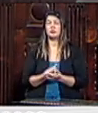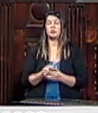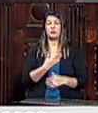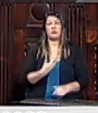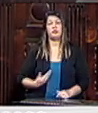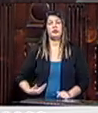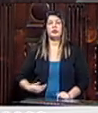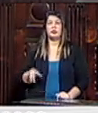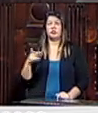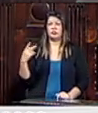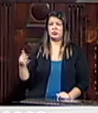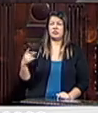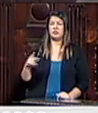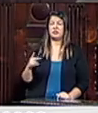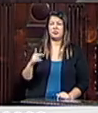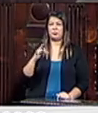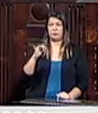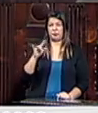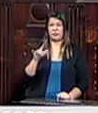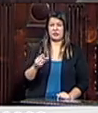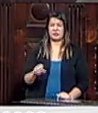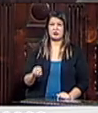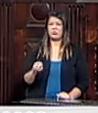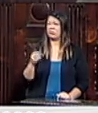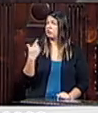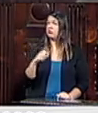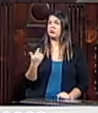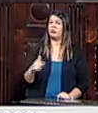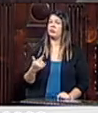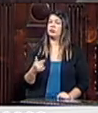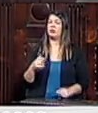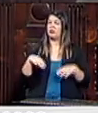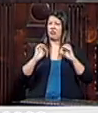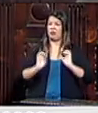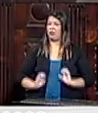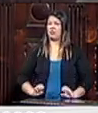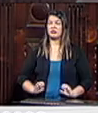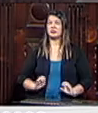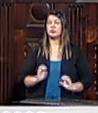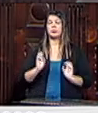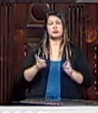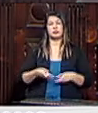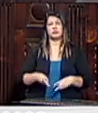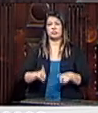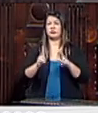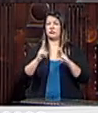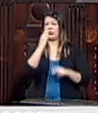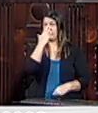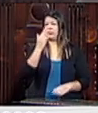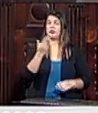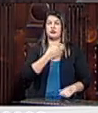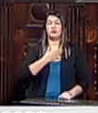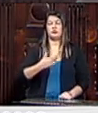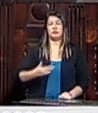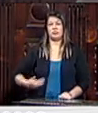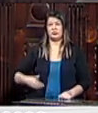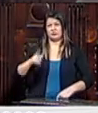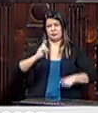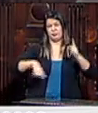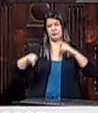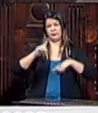governo como o governo Pezão, que não tem critérios éticos para continuar à frente do Estado do Rio de